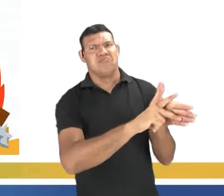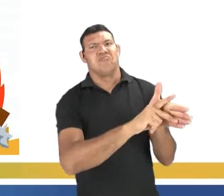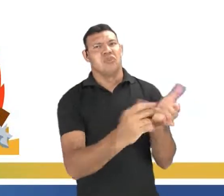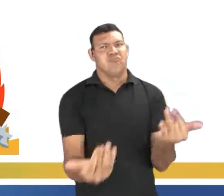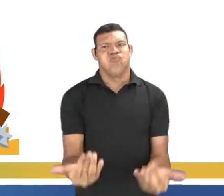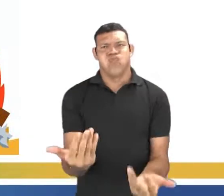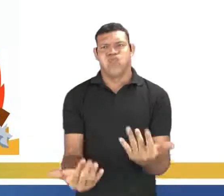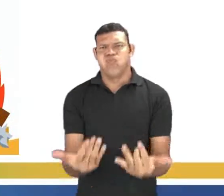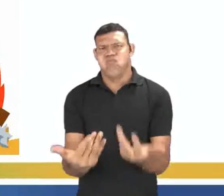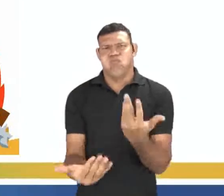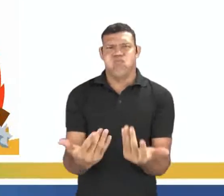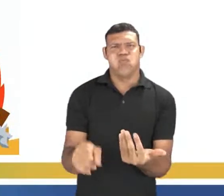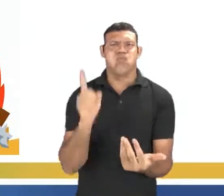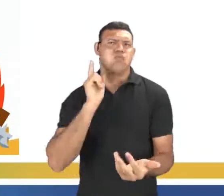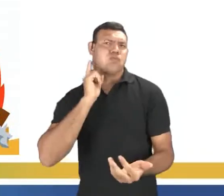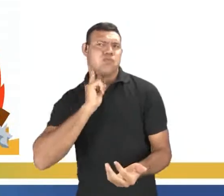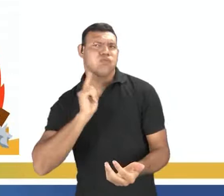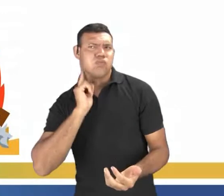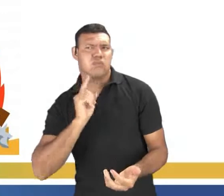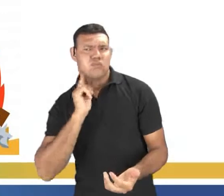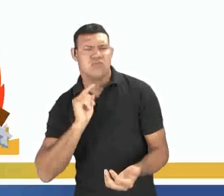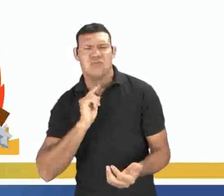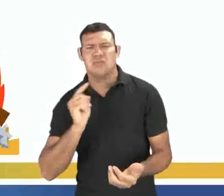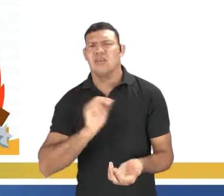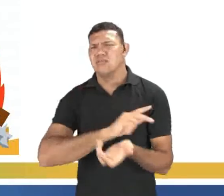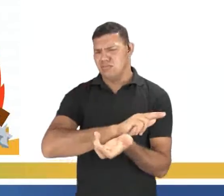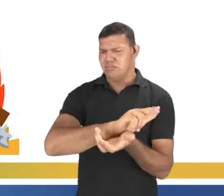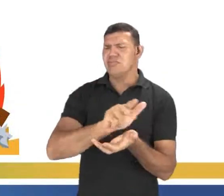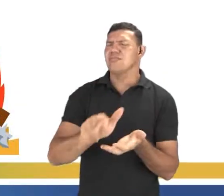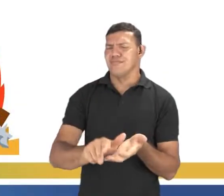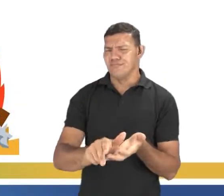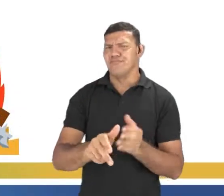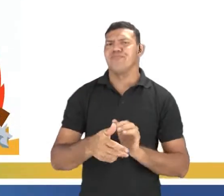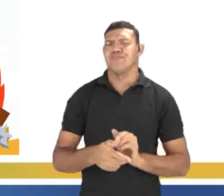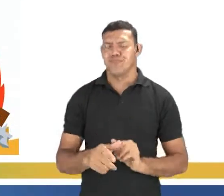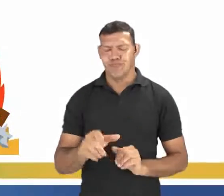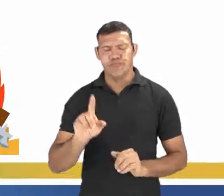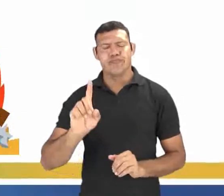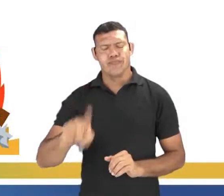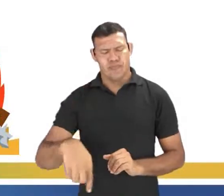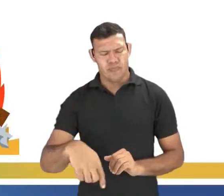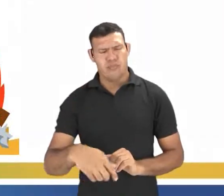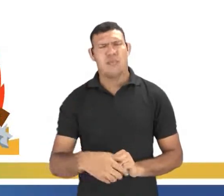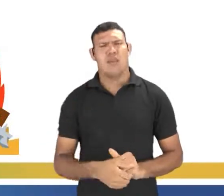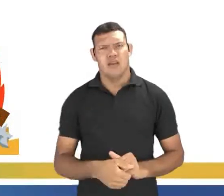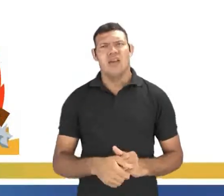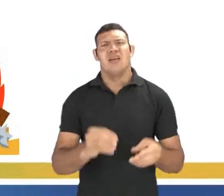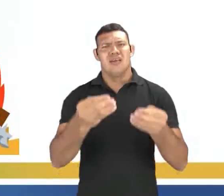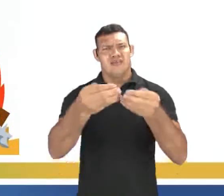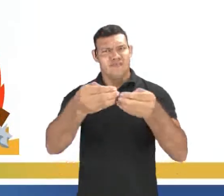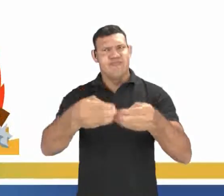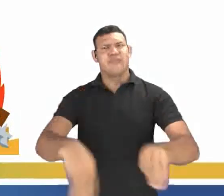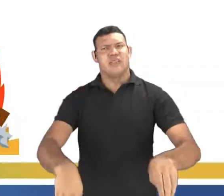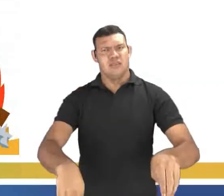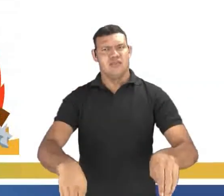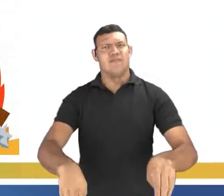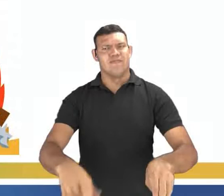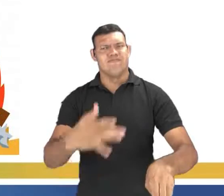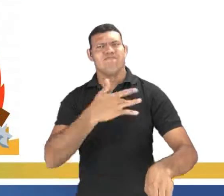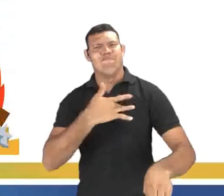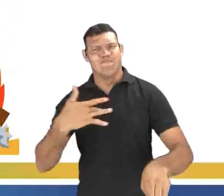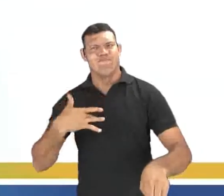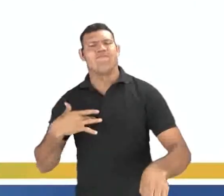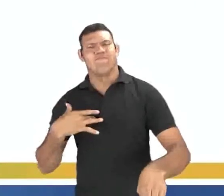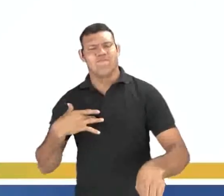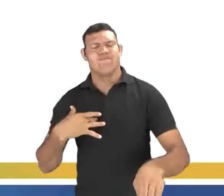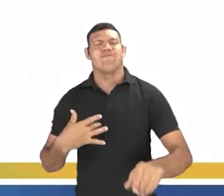No meio do lixo, no meio de entulhos, dentre outros. Então, com certeza, ele vai ser prejudicial, tá, à nossa